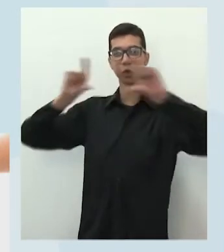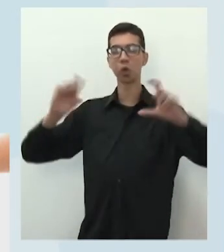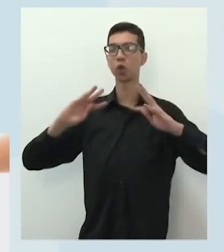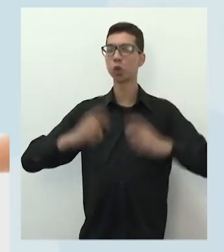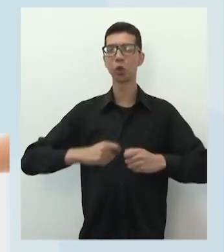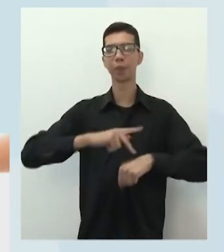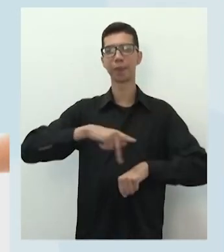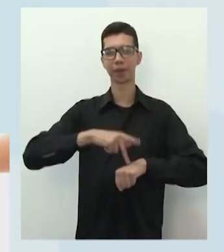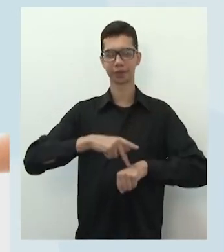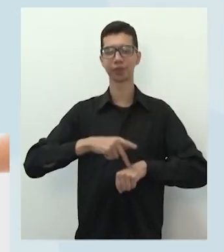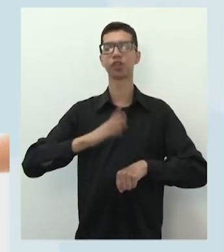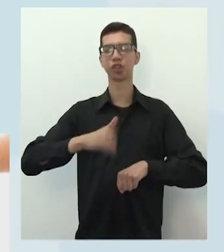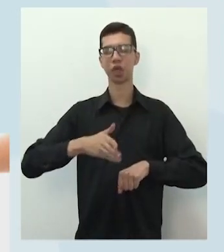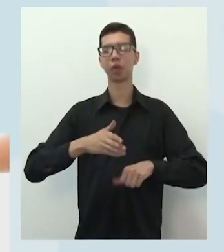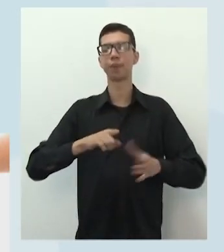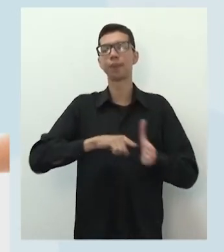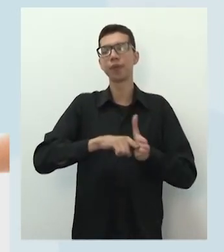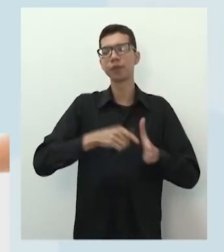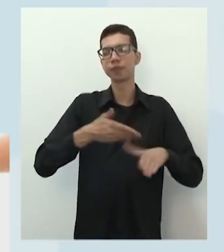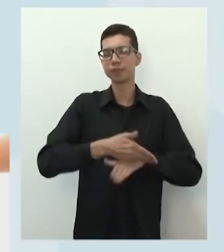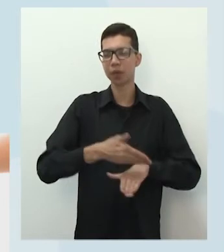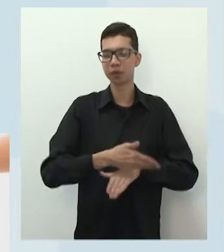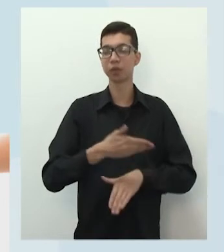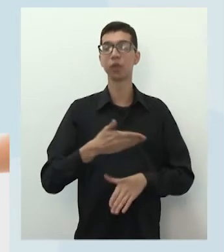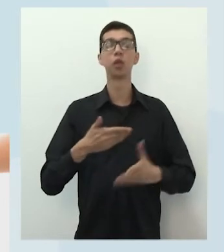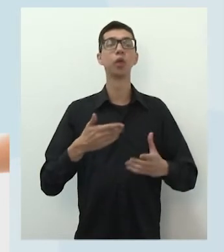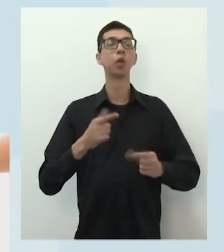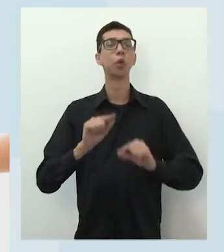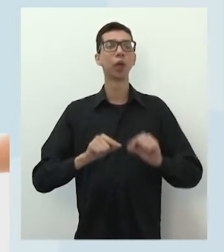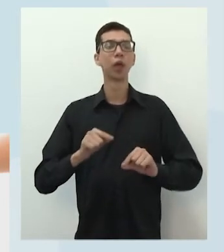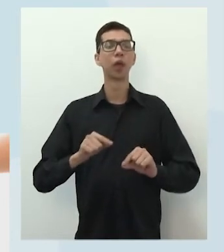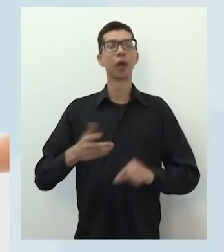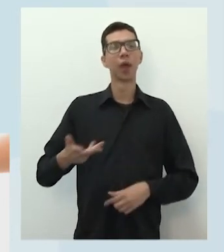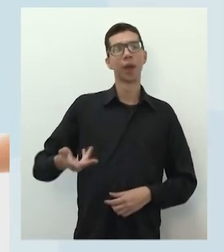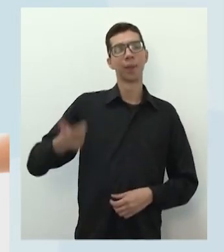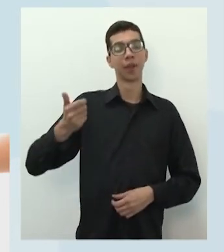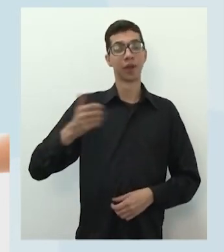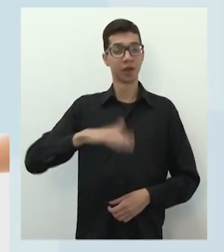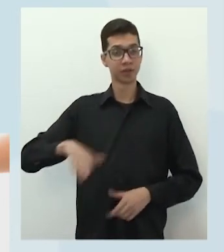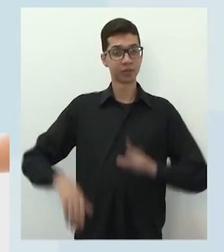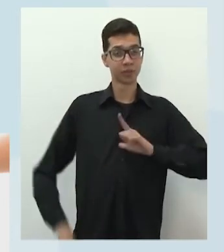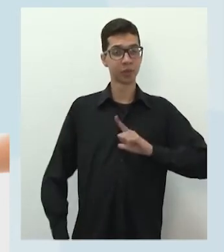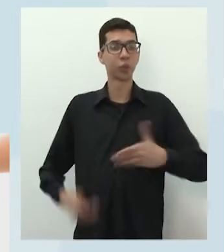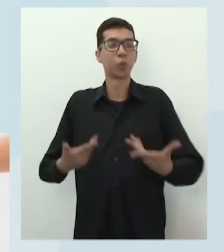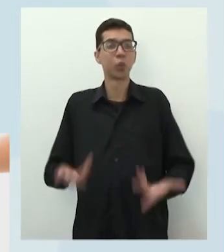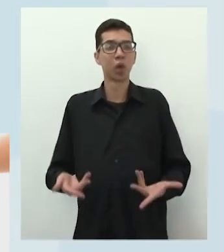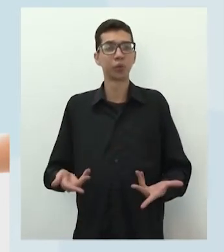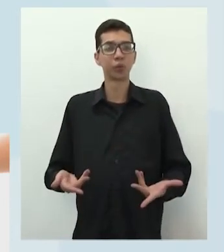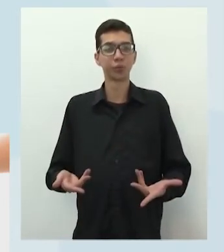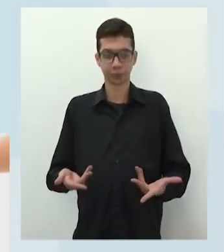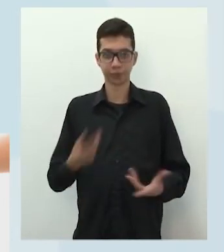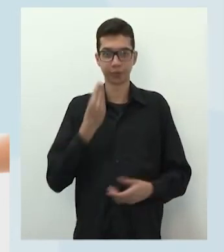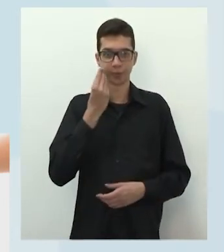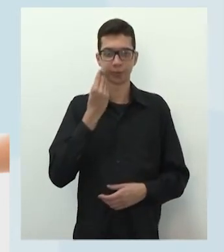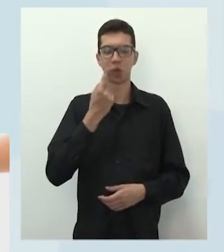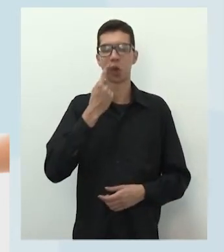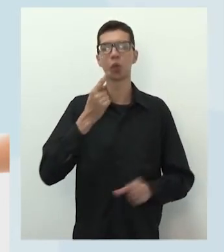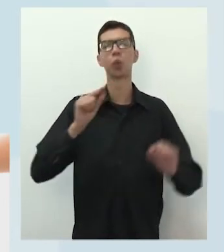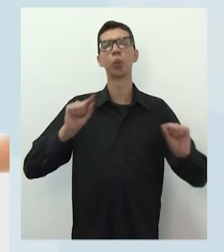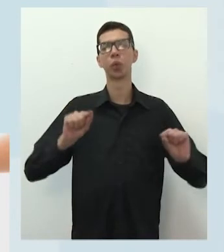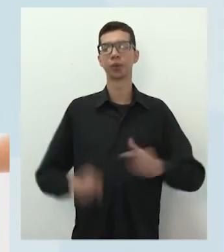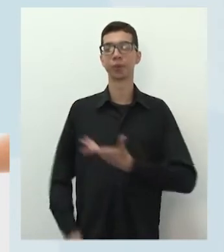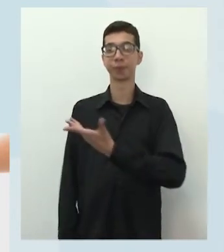no mundo virtual, tá? Pessoas interagindo. Olha que estudo interessante, esse estudo publicado no ano